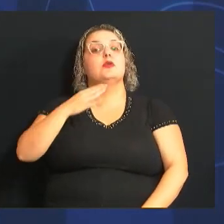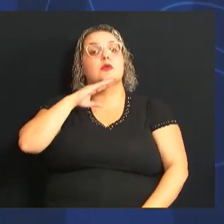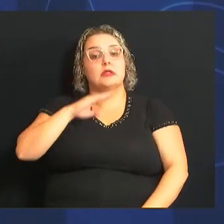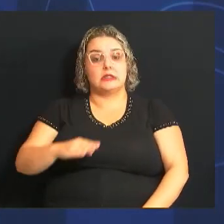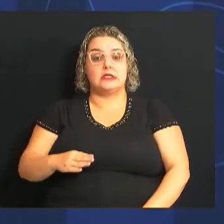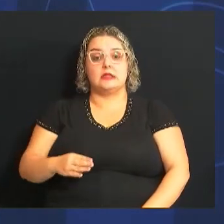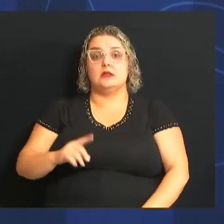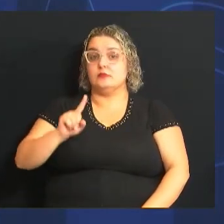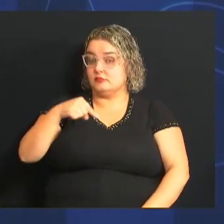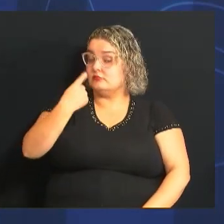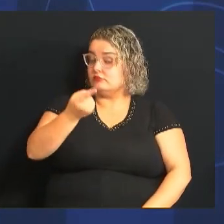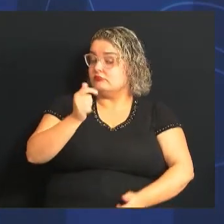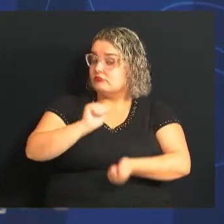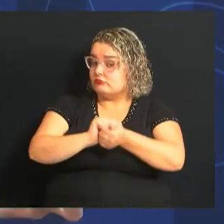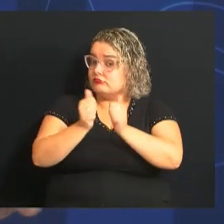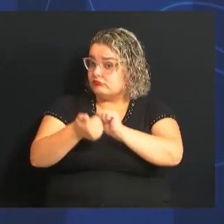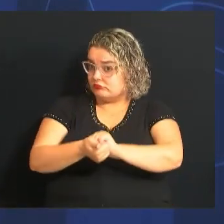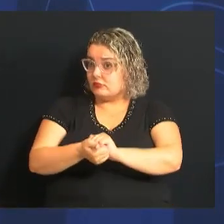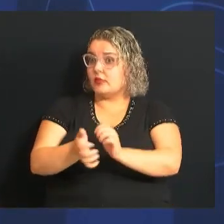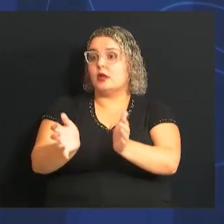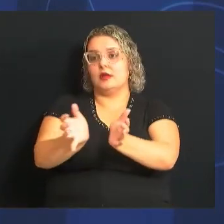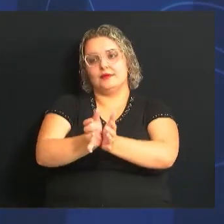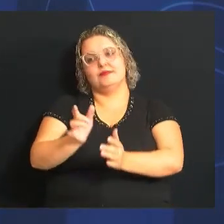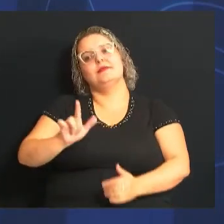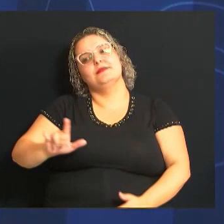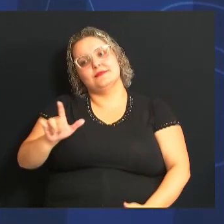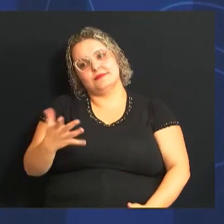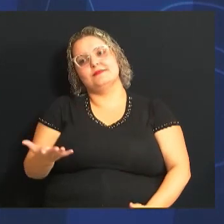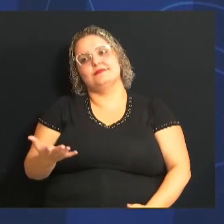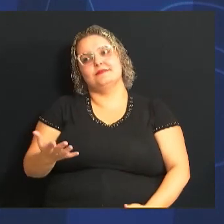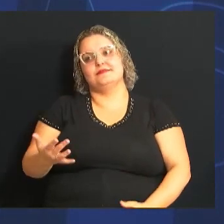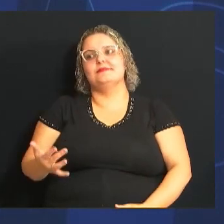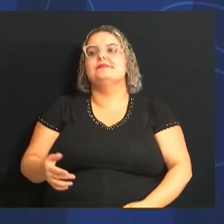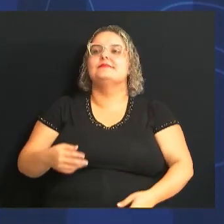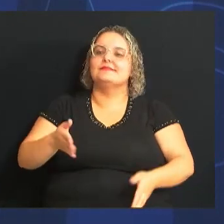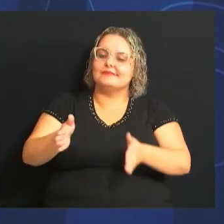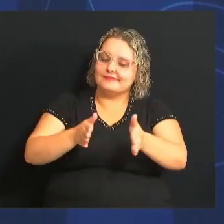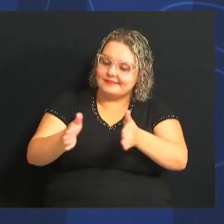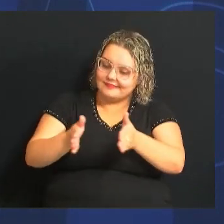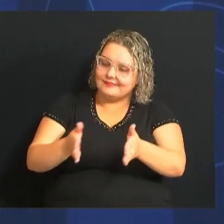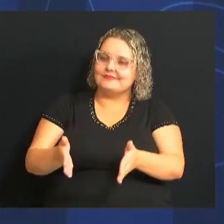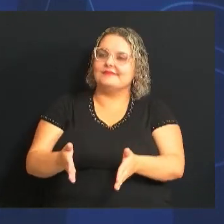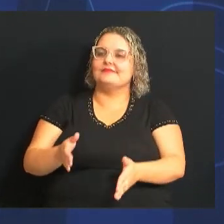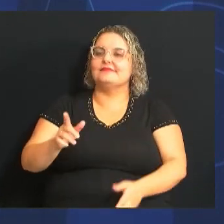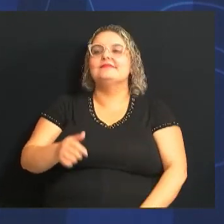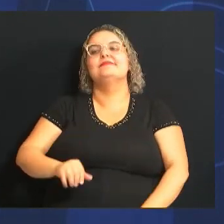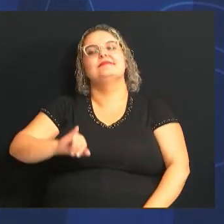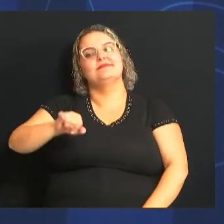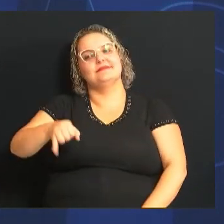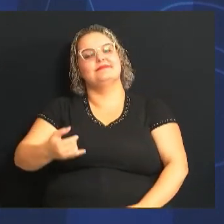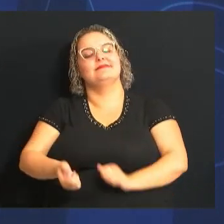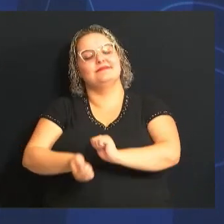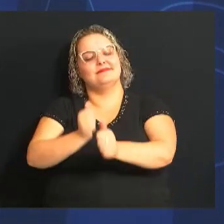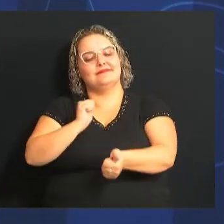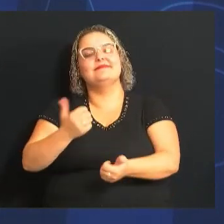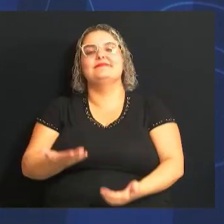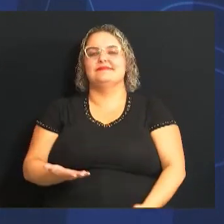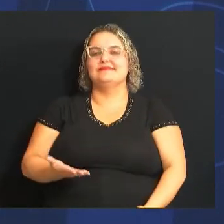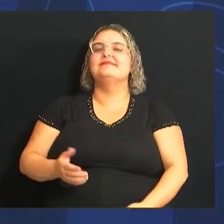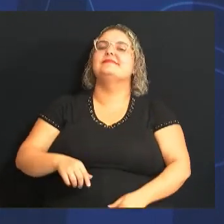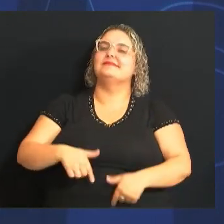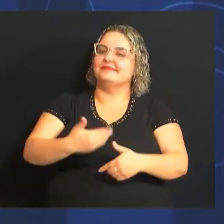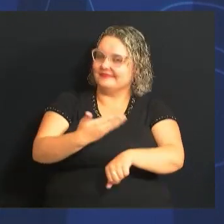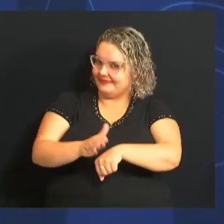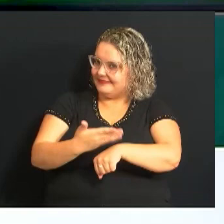a adaptação ao clube e, claro, sobre esta pré-temporada em que os jogadores treinam bastante.